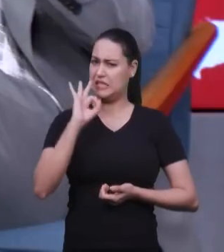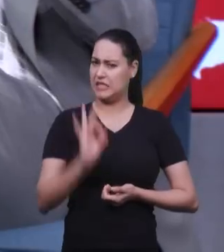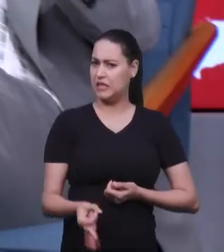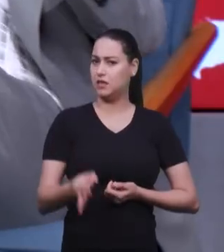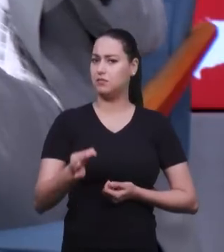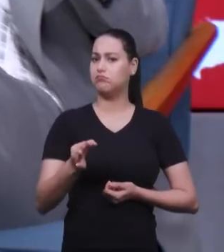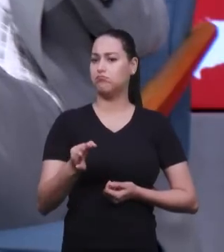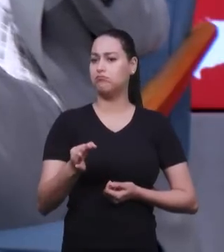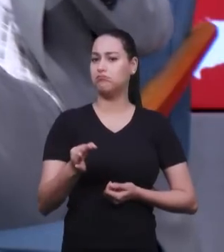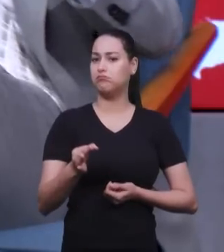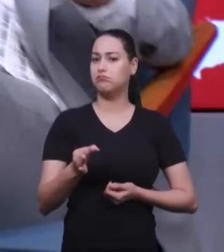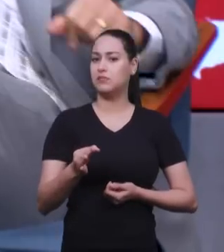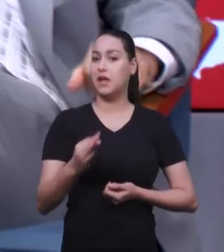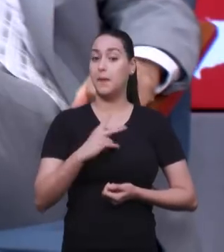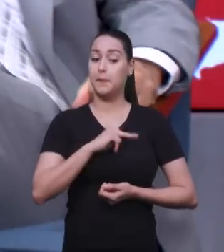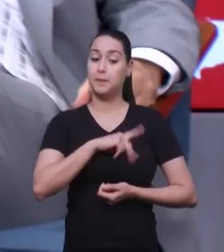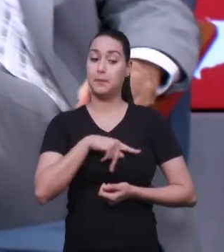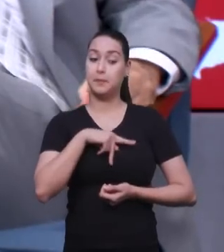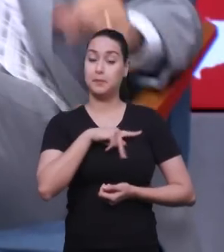Certamente,